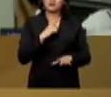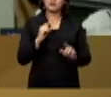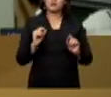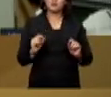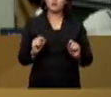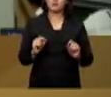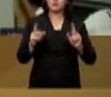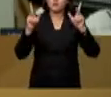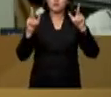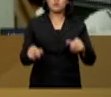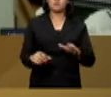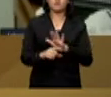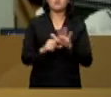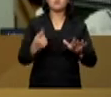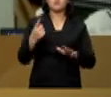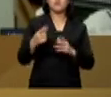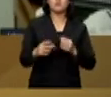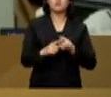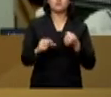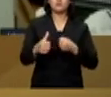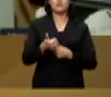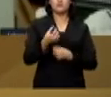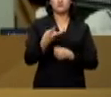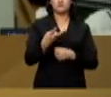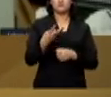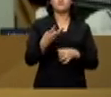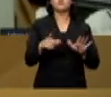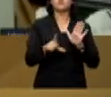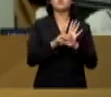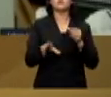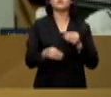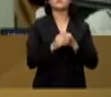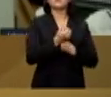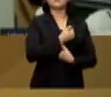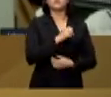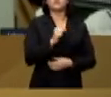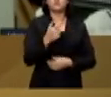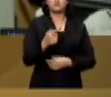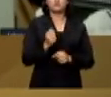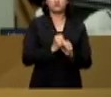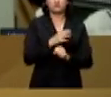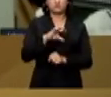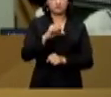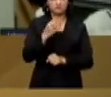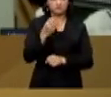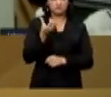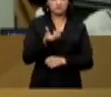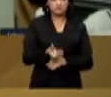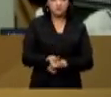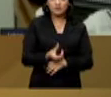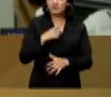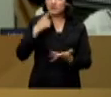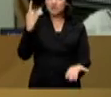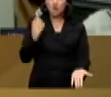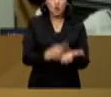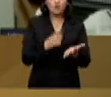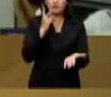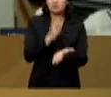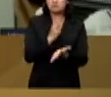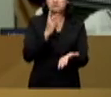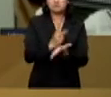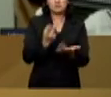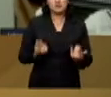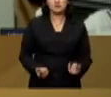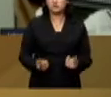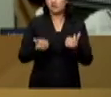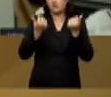disposto no parágrafo 1º do artigo 13 da Lei Complementar 87 de 96, confirmando ser esta o valor da operação ou